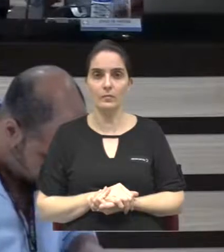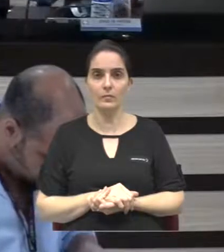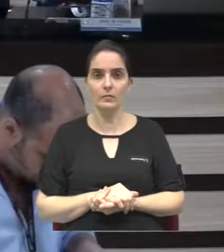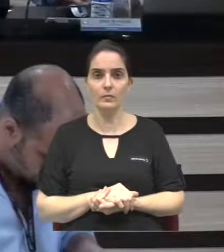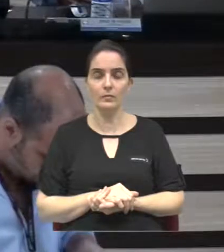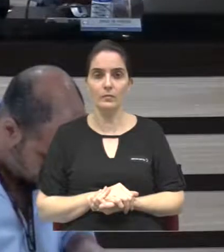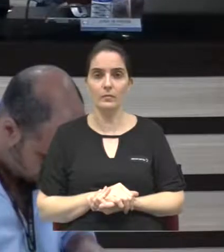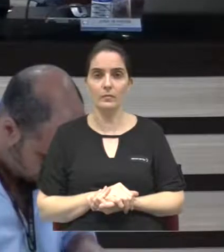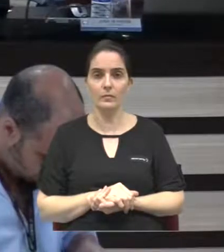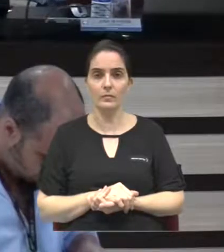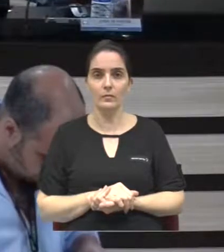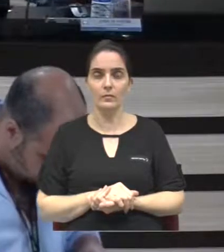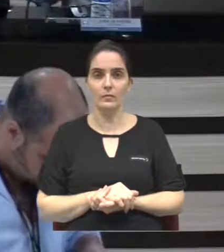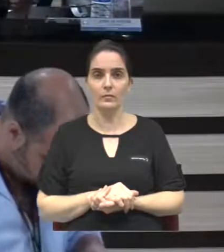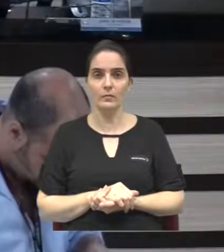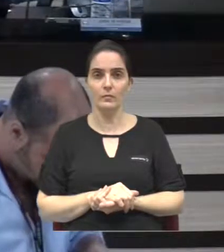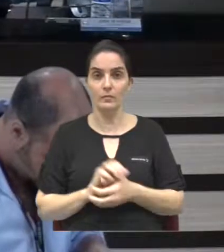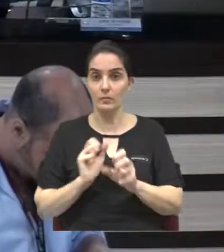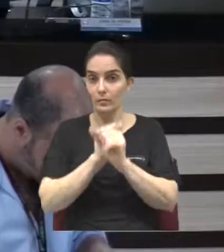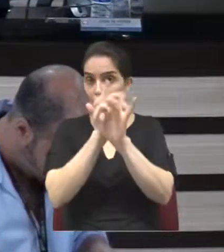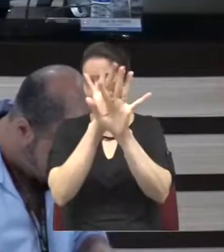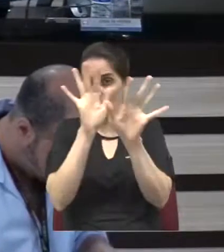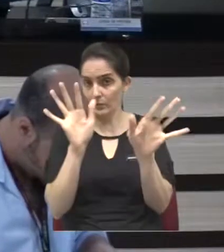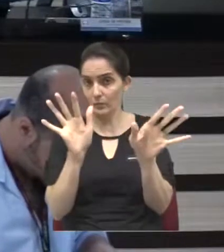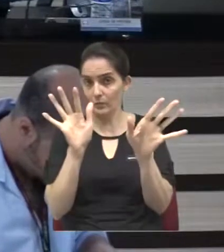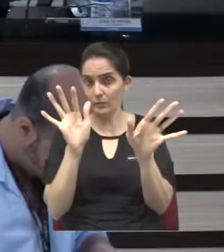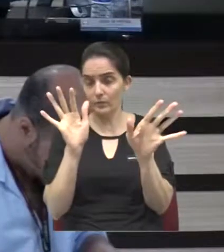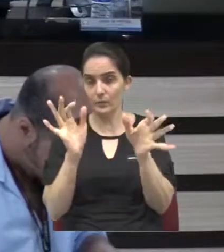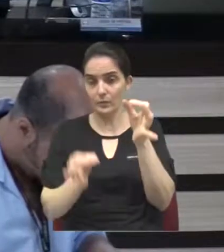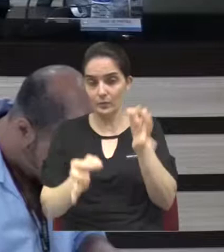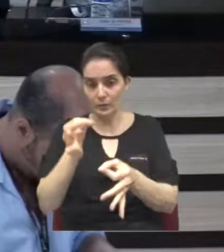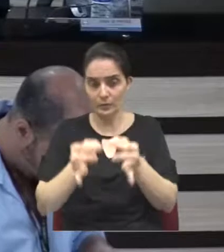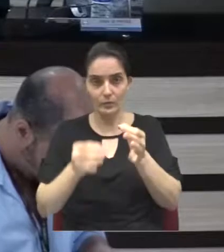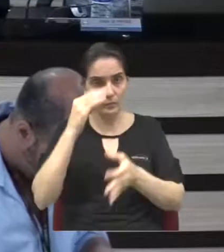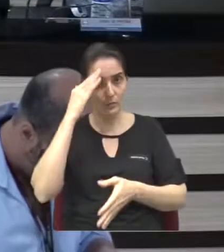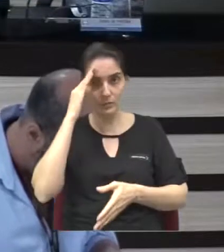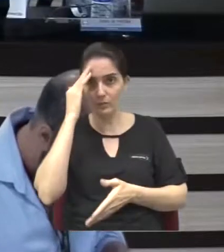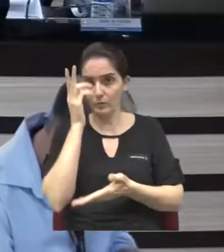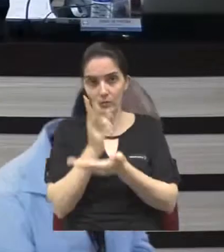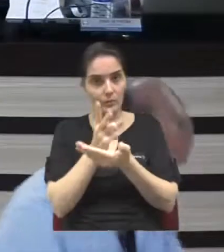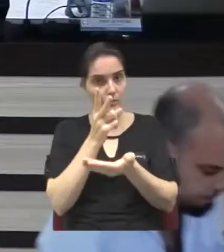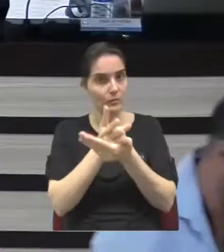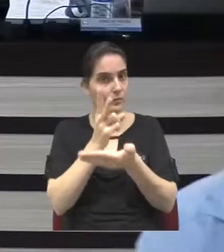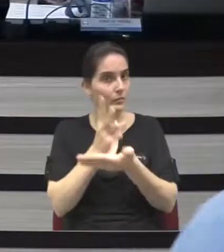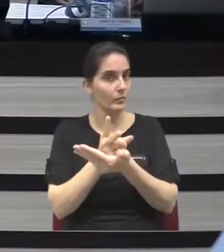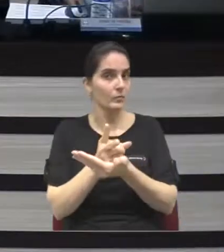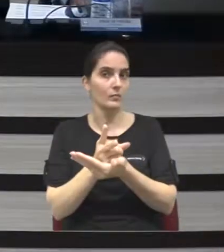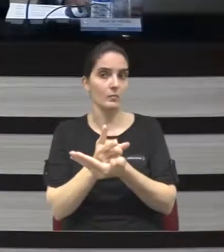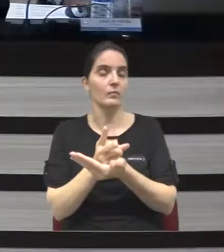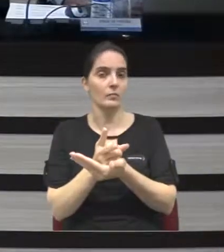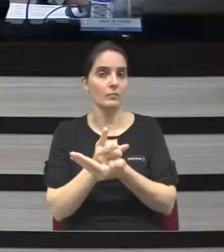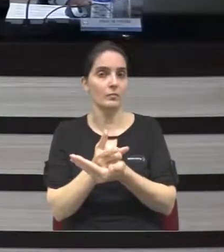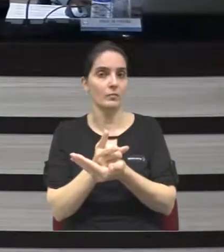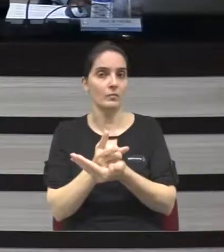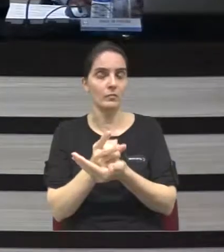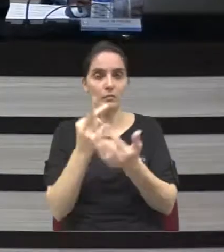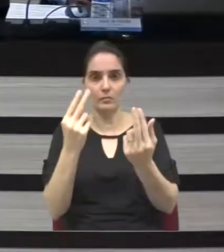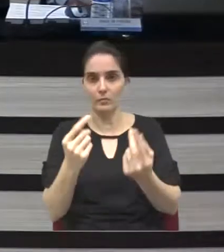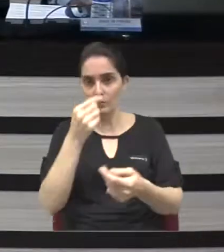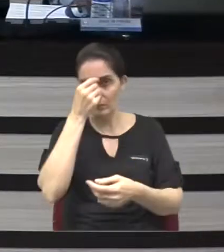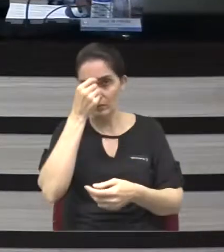Vamos deixar claro que o entendimento do jurídico continua o mesmo da outra vez. Como o vereador Jorge fez a explicação